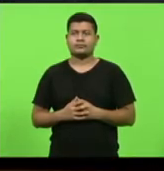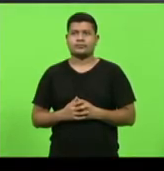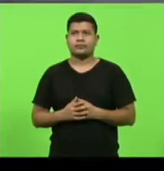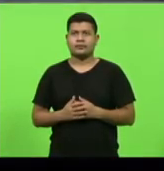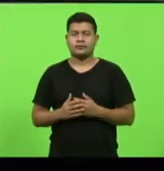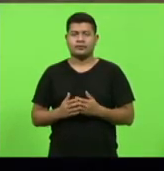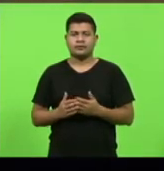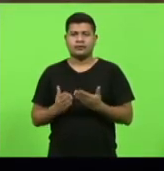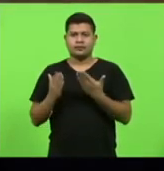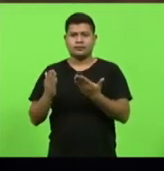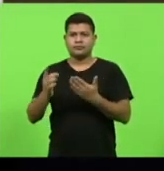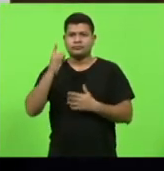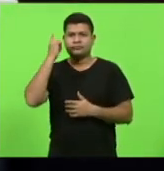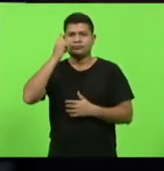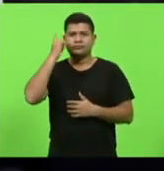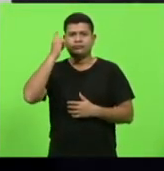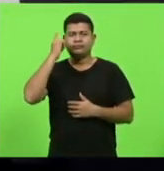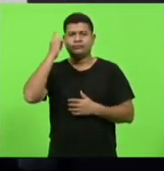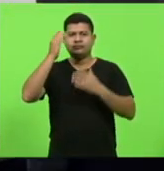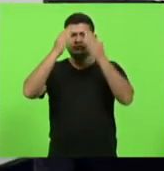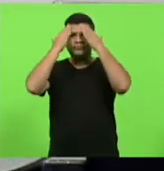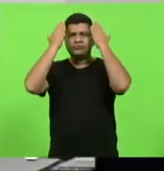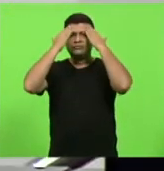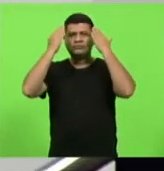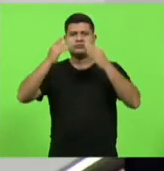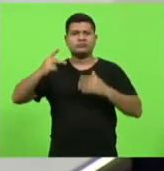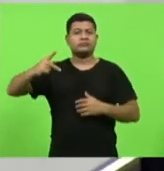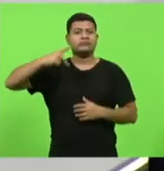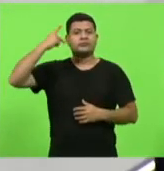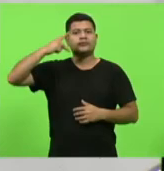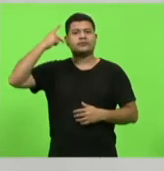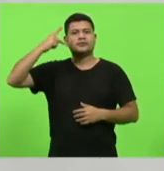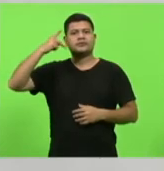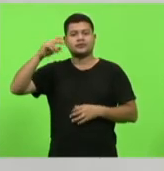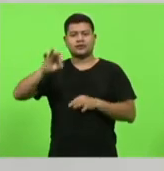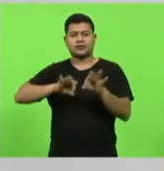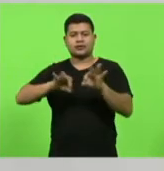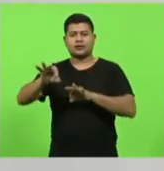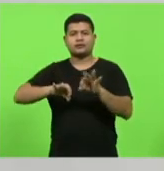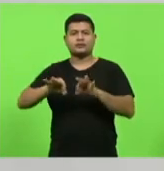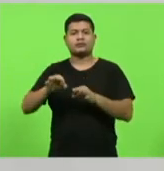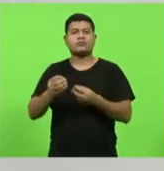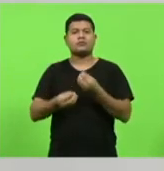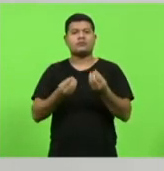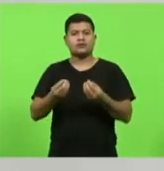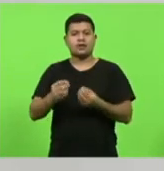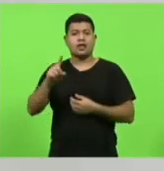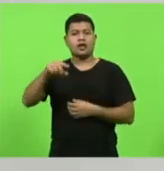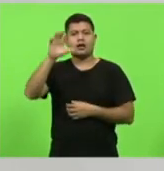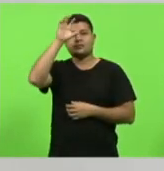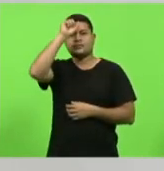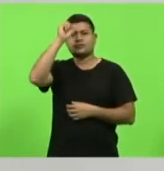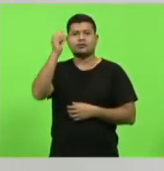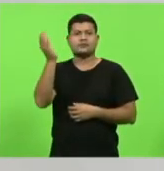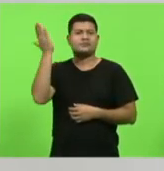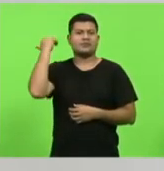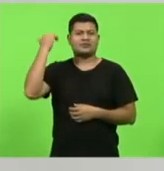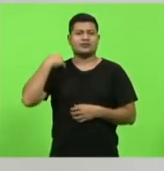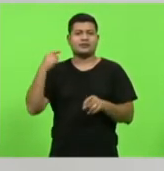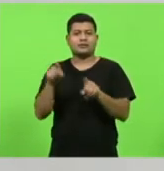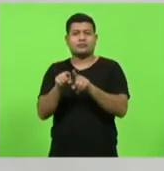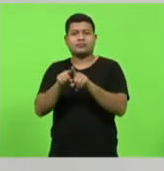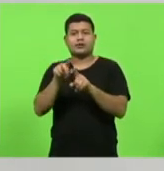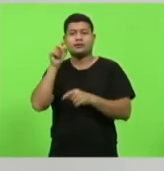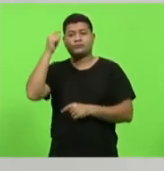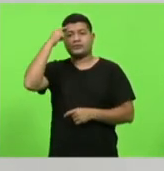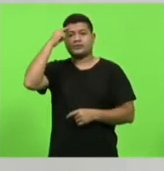Deputado Zé Milton, política se faz aprendendo com o passado e olhando para frente. É